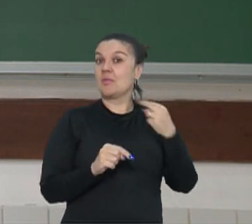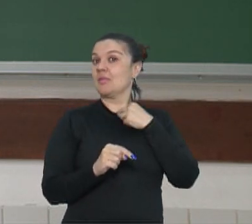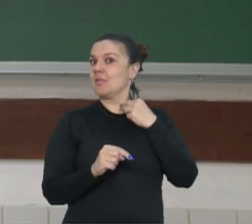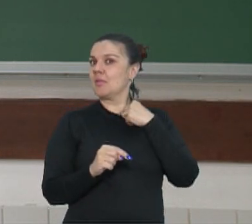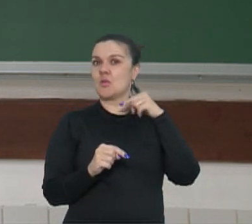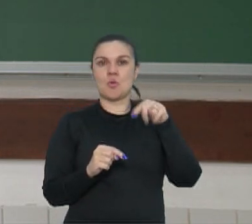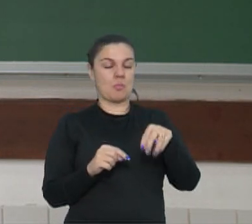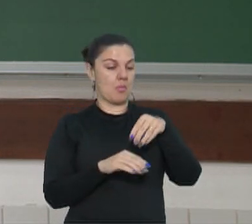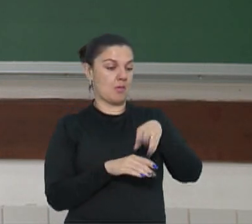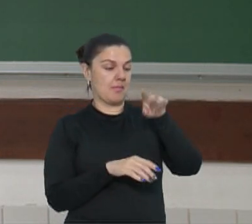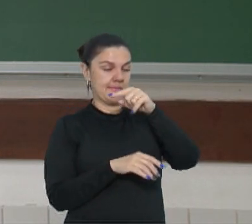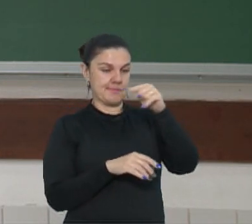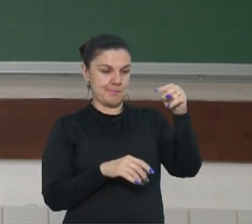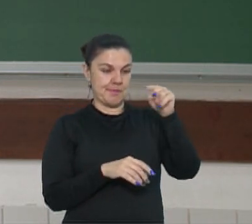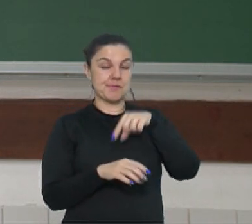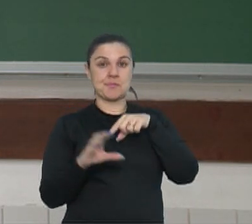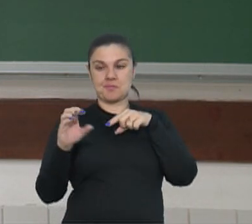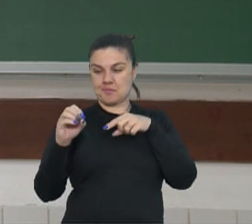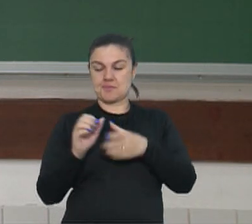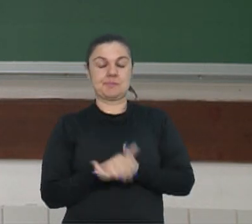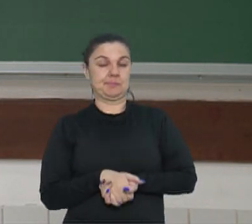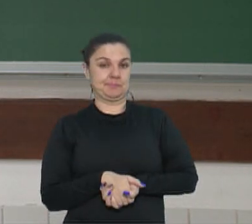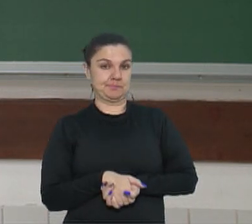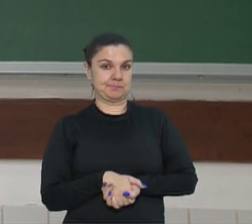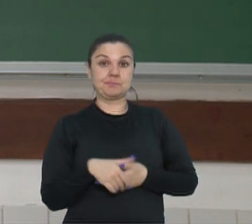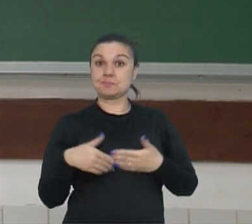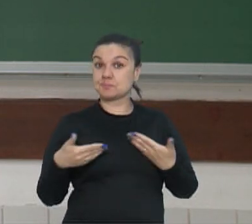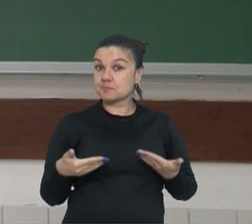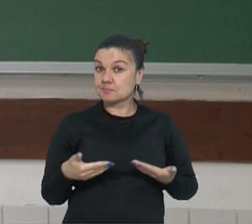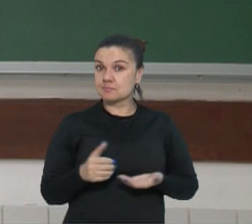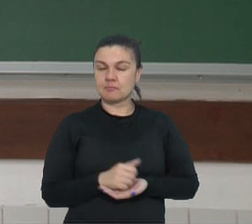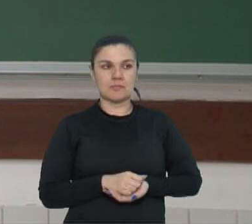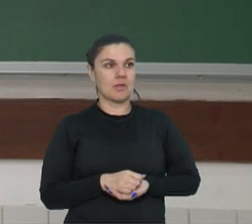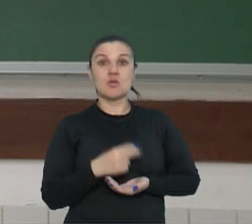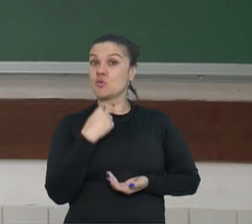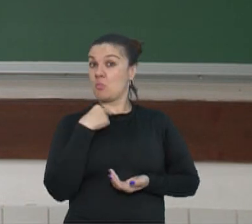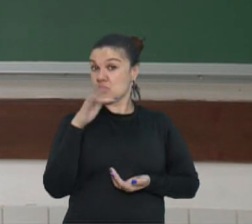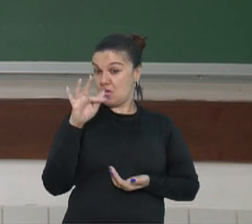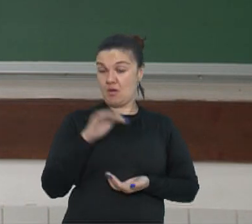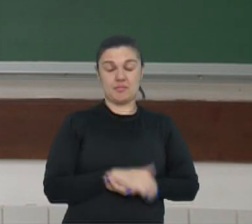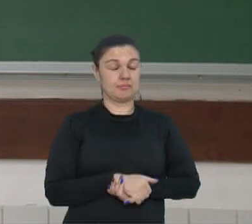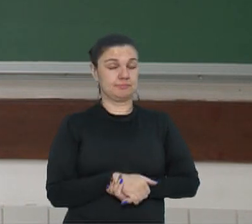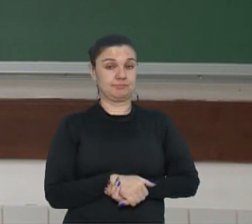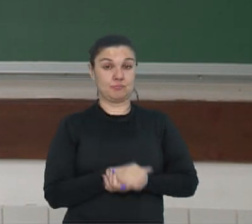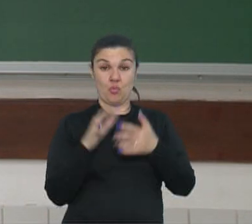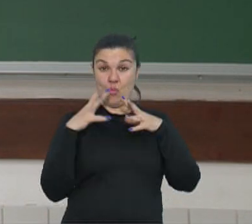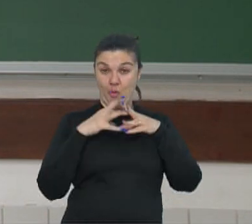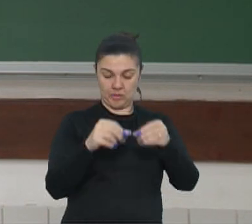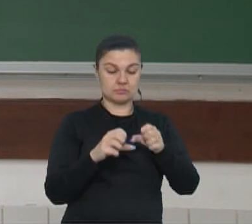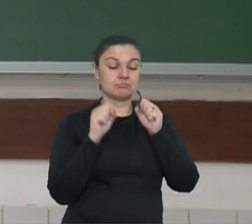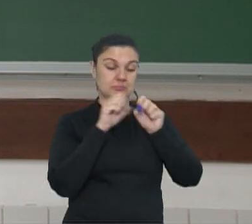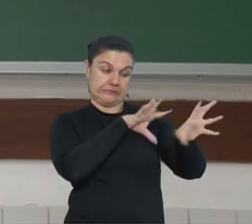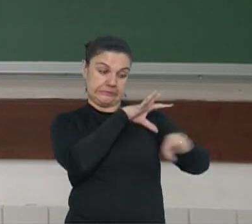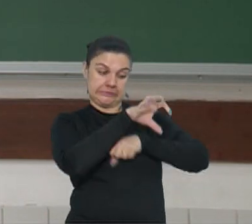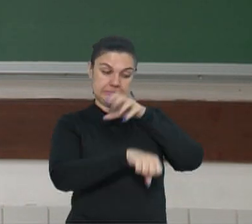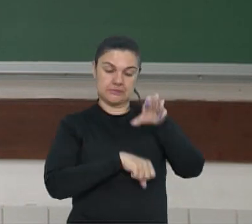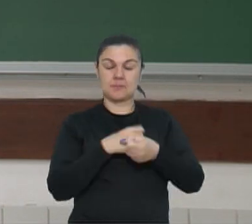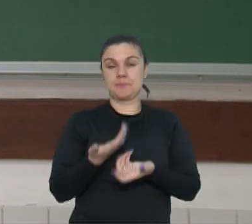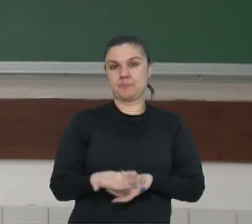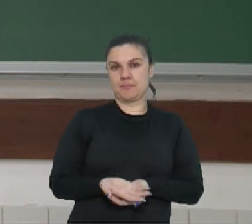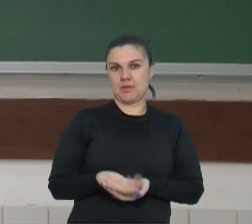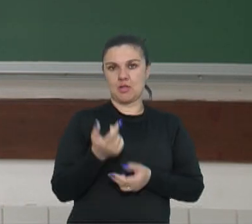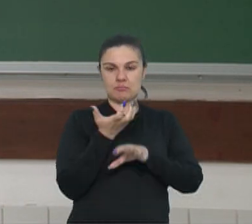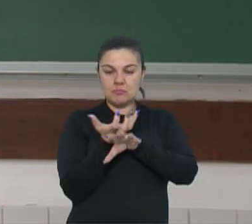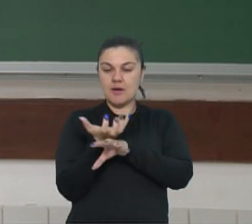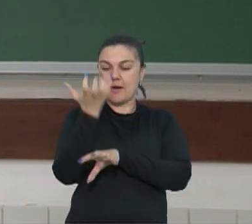pode ser mais eletronegativo que o oxigênio. Ou seja, só não pode ser flúor, pode ser qualquer outra coisa. Perfeito? E não vai ser gás nobre,